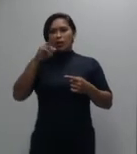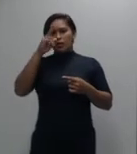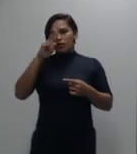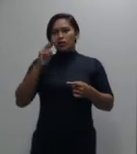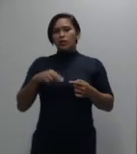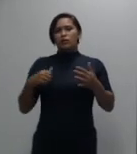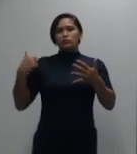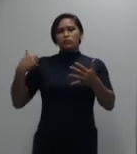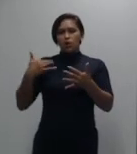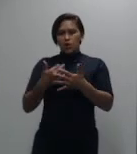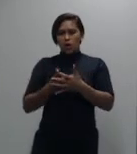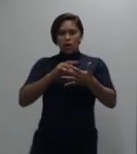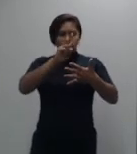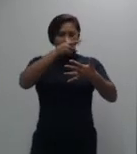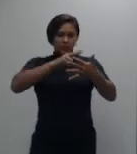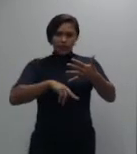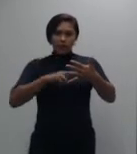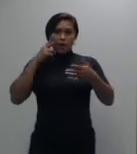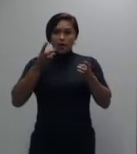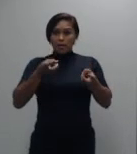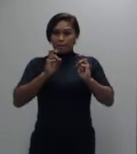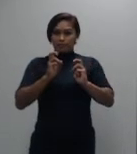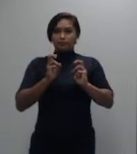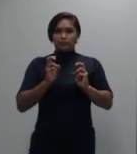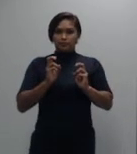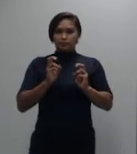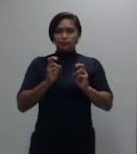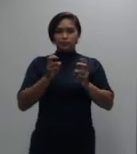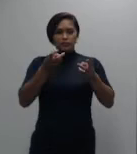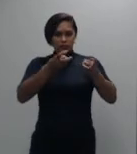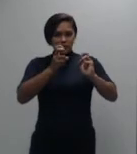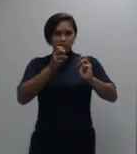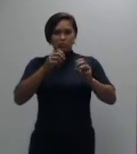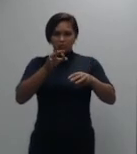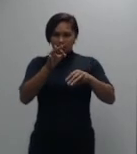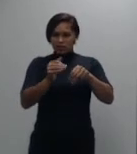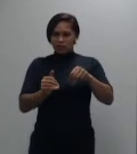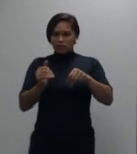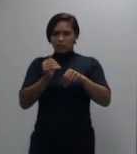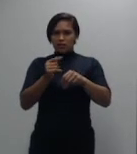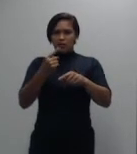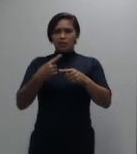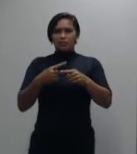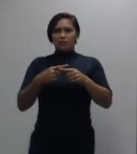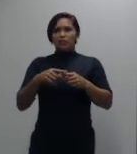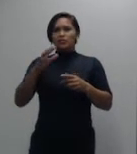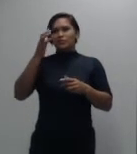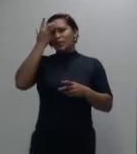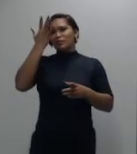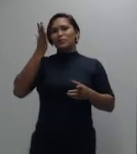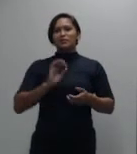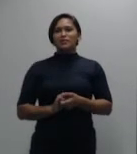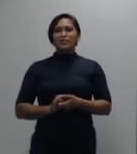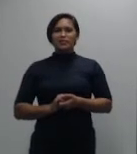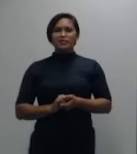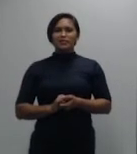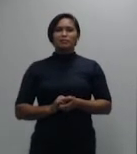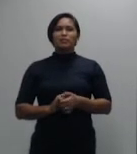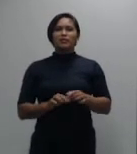vão ver isso e percebo é essa voz também o que aqui é fácil perceber isso